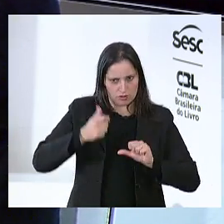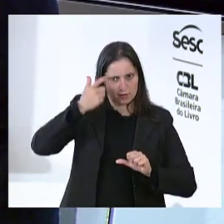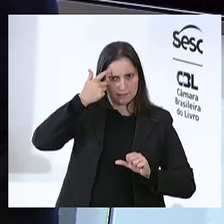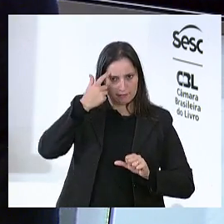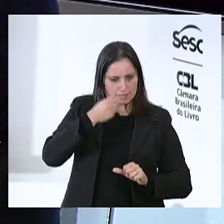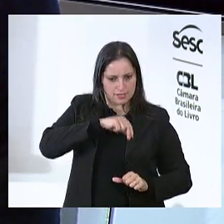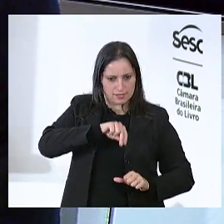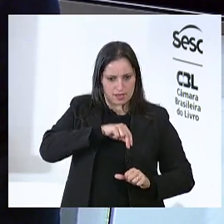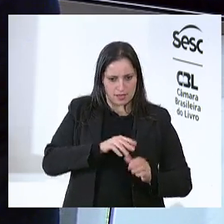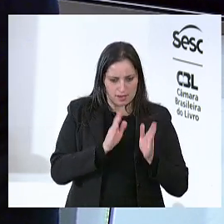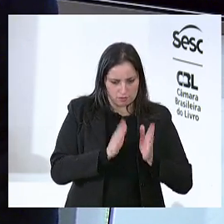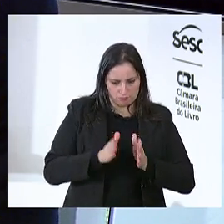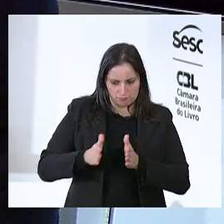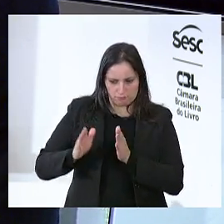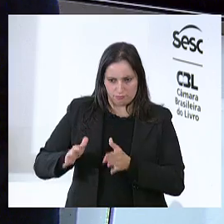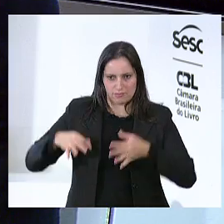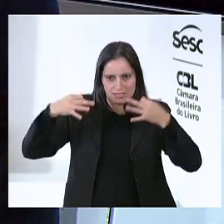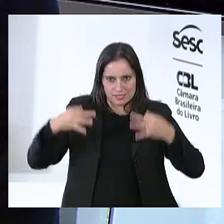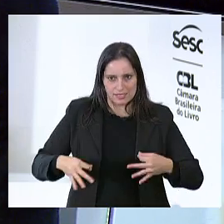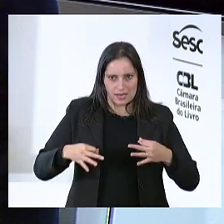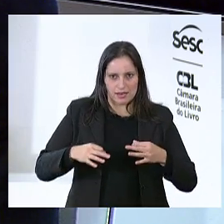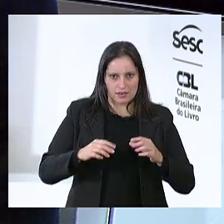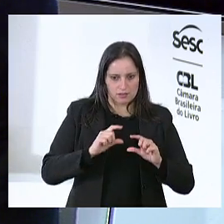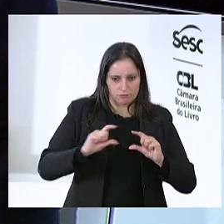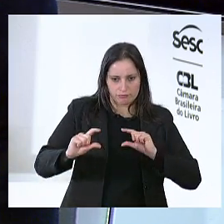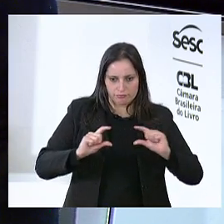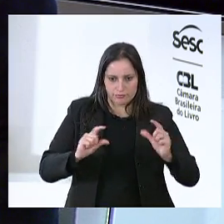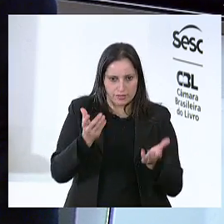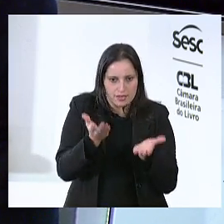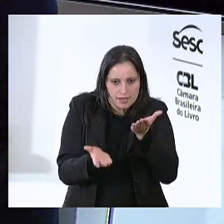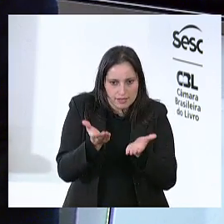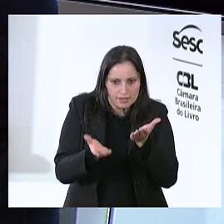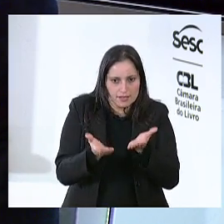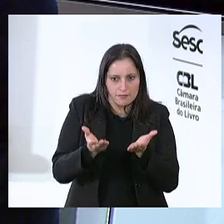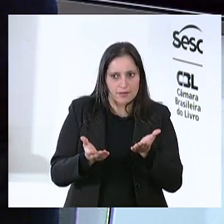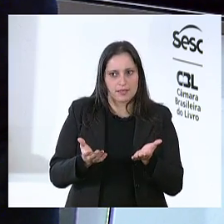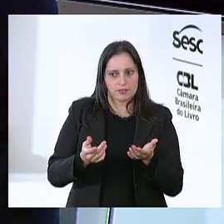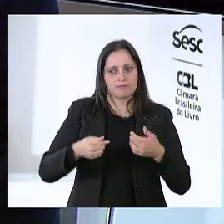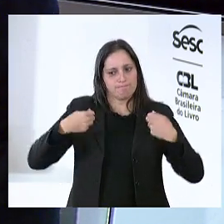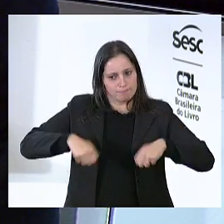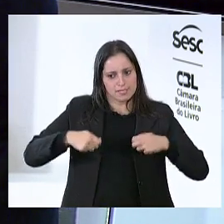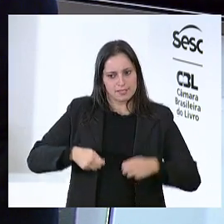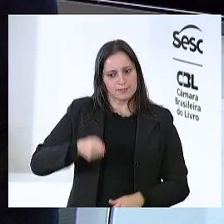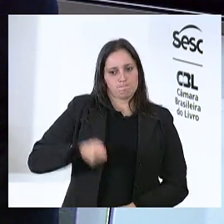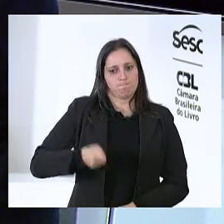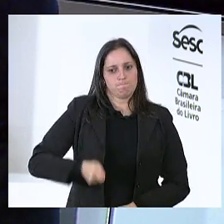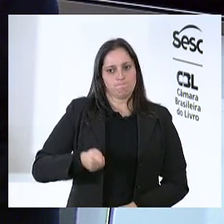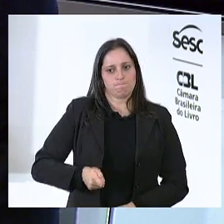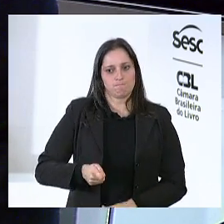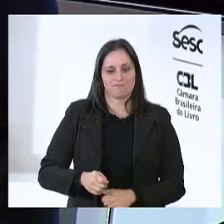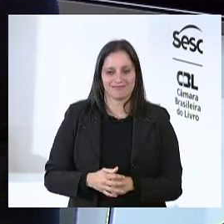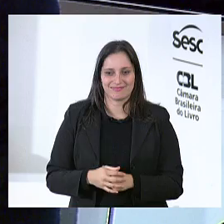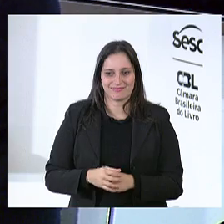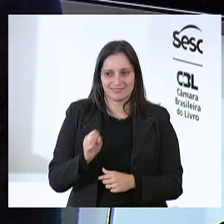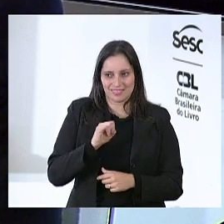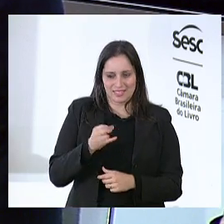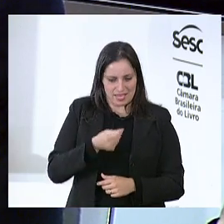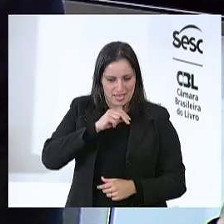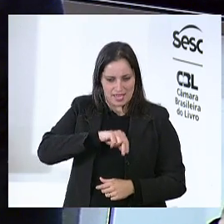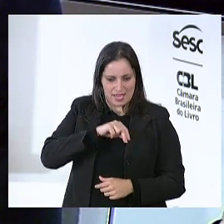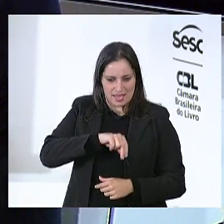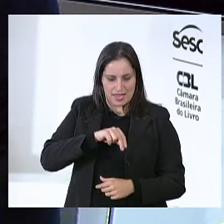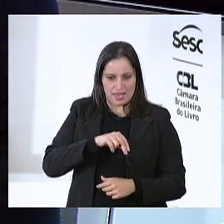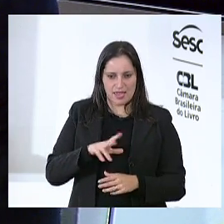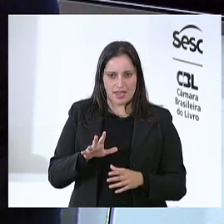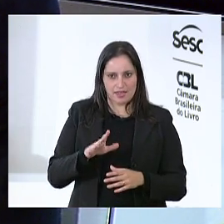ditadura. Ou seja, para ter acesso à renda, o povo precisa da democracia. Mas para ter direito à democracia, não pode